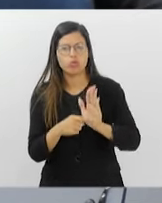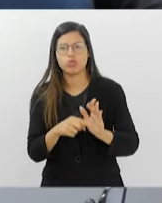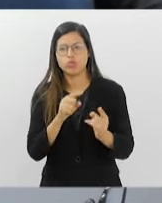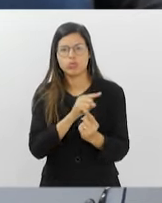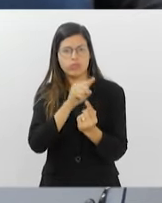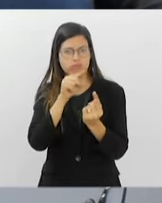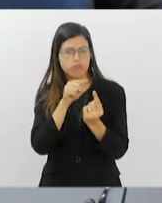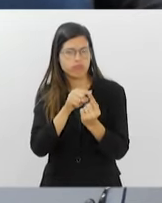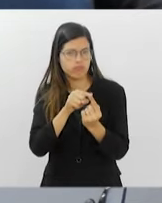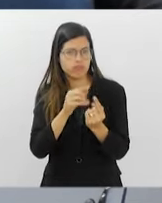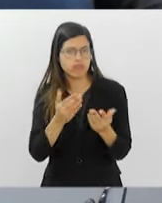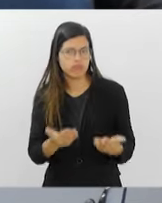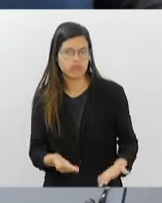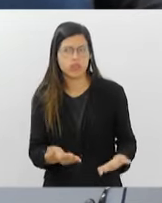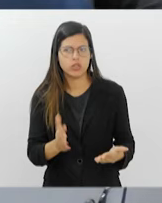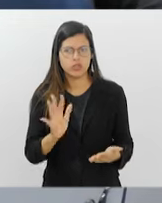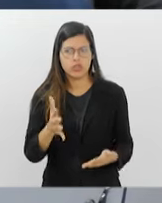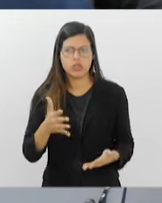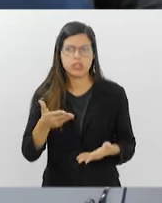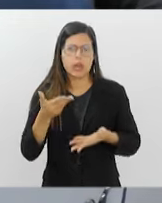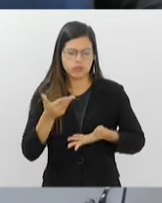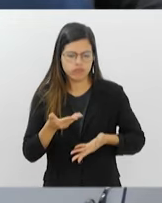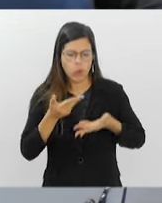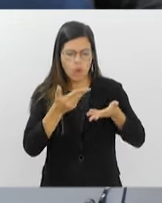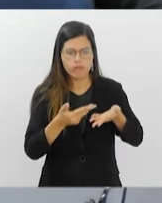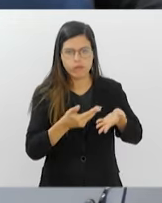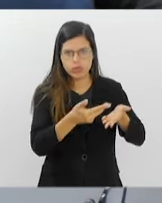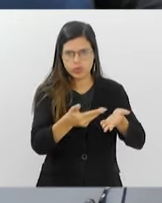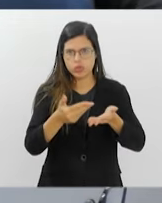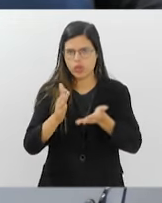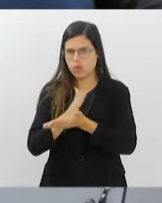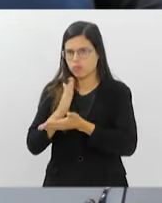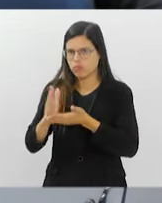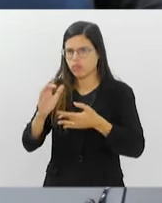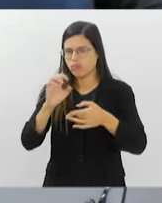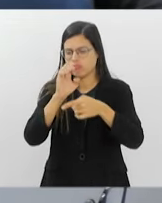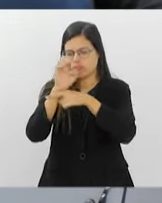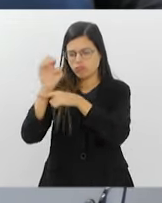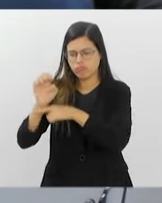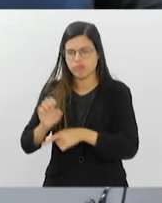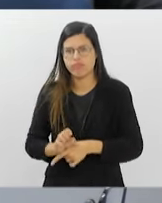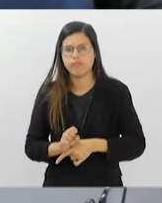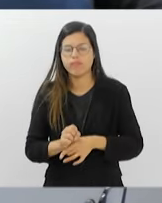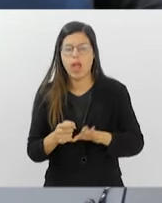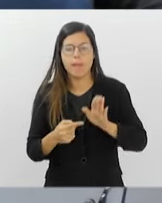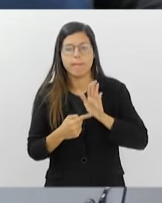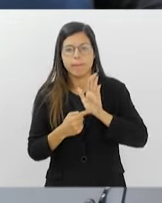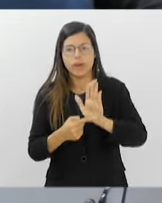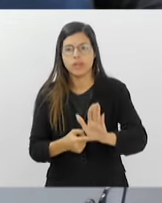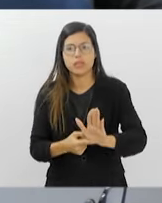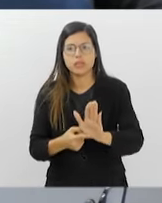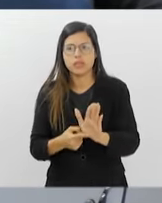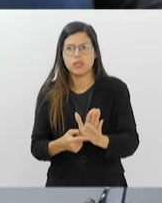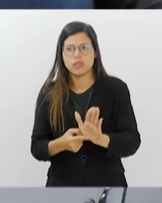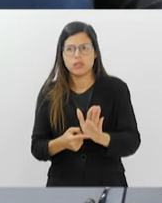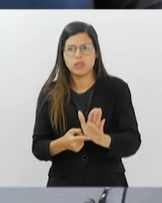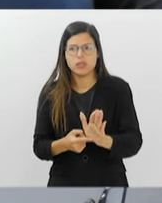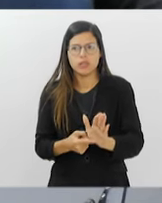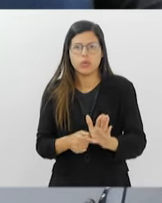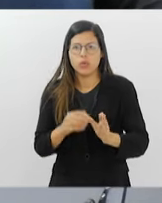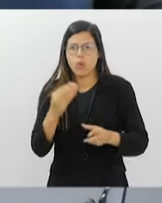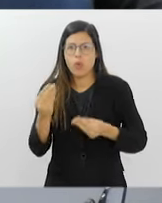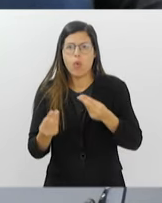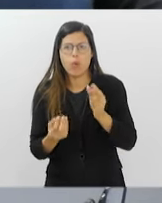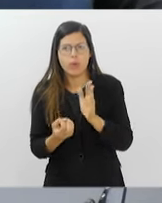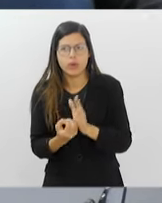recebeu alguns convites já estivemos em alguns estados inclusive apresentando a maneira em que foi implantada